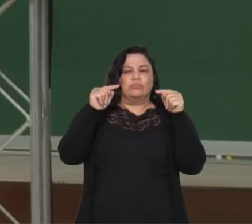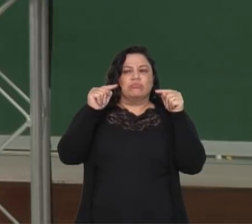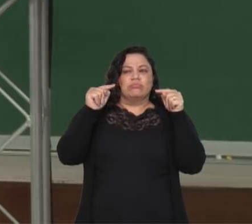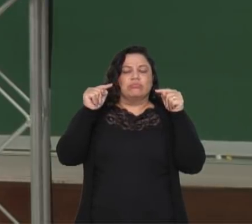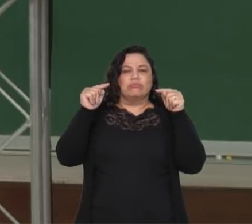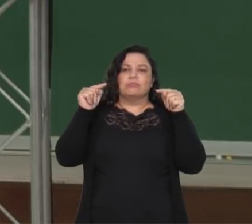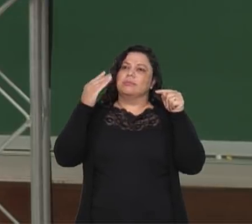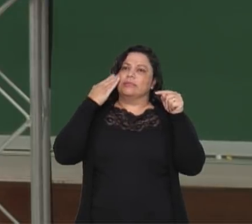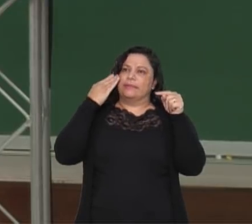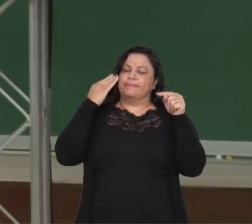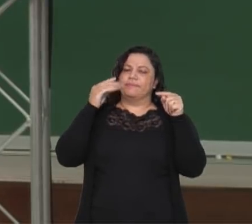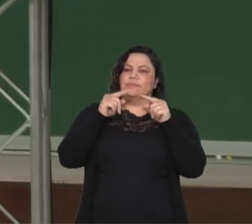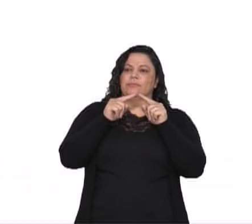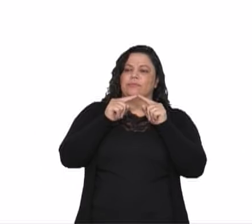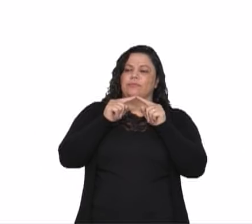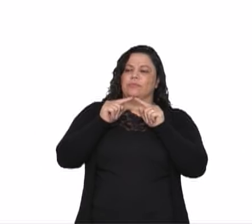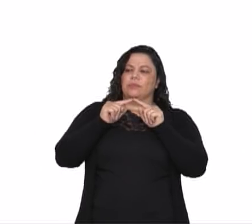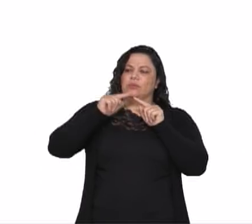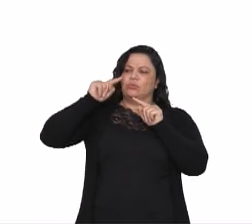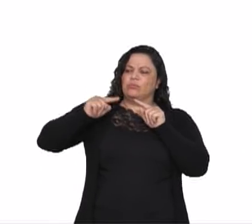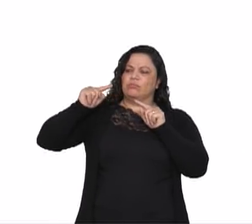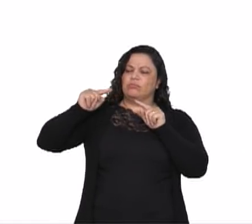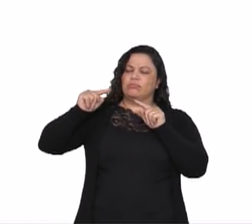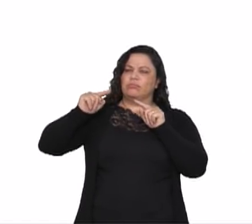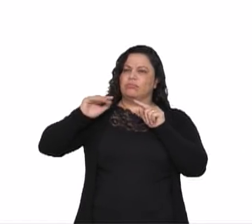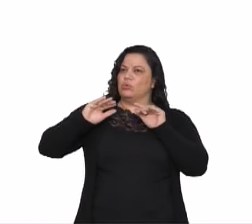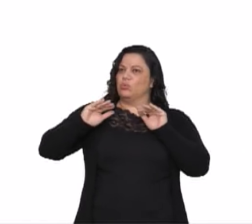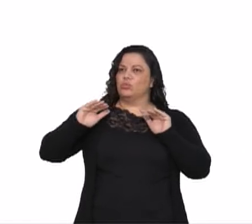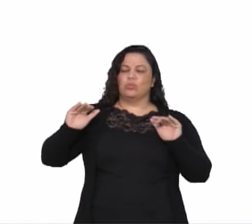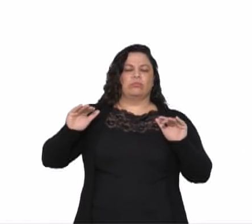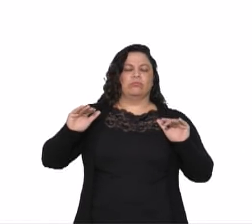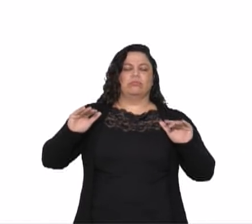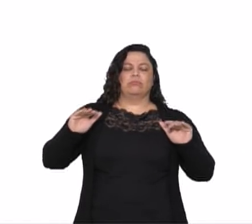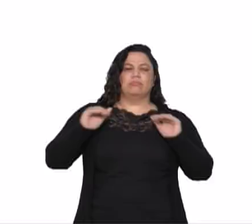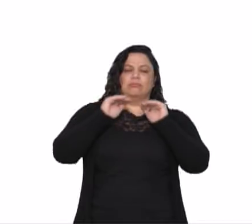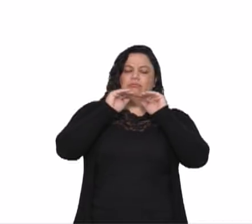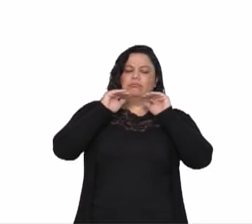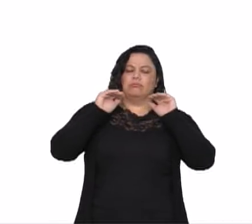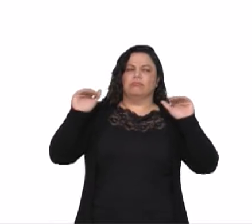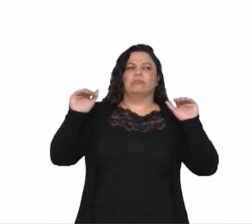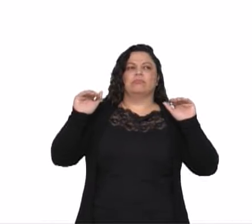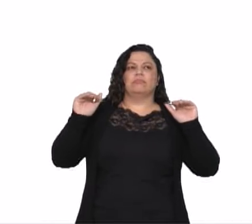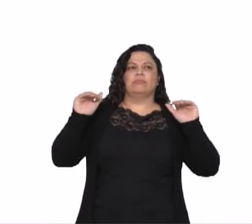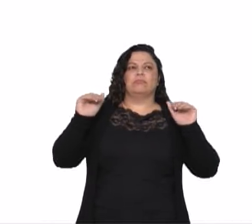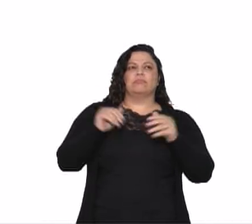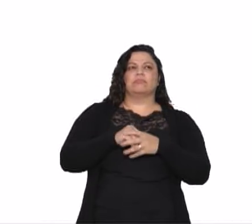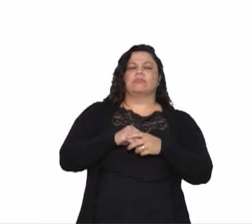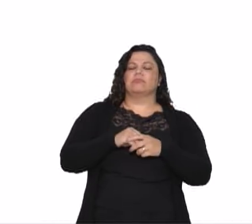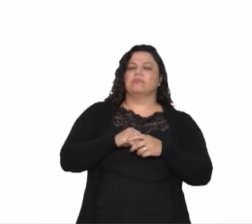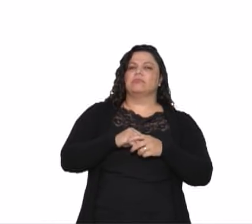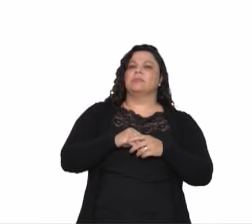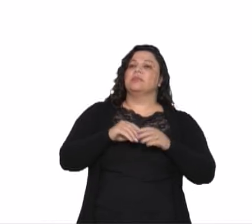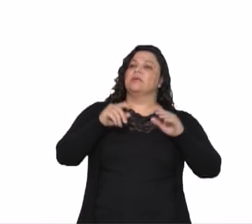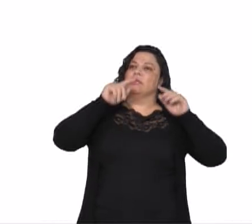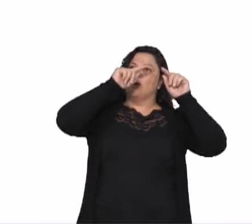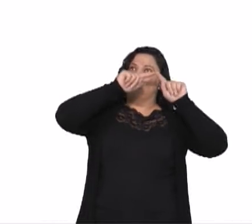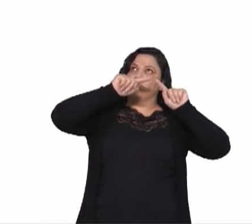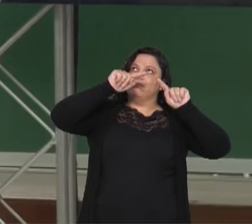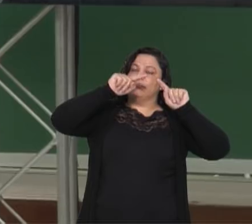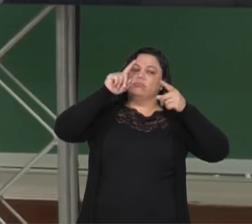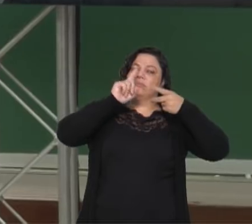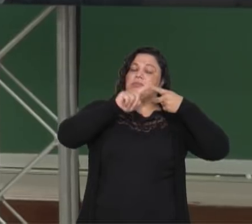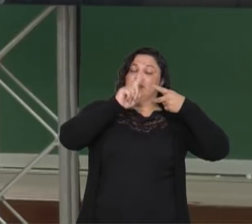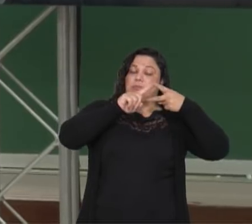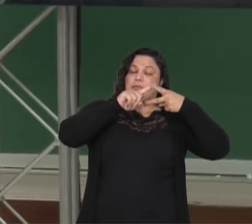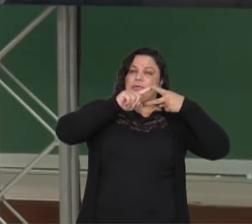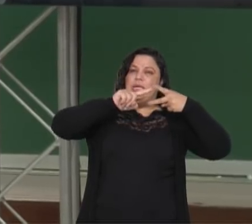vibração e depois retorna ao silêncio. Aqui seria uma vibração mais longa, seria uma